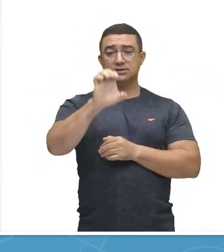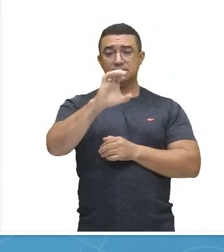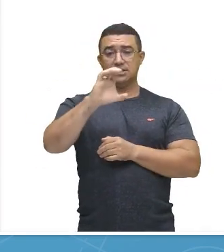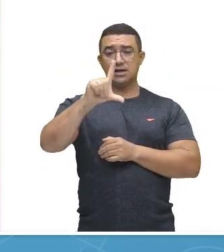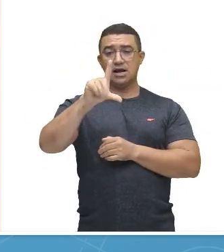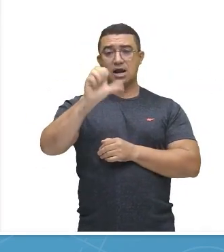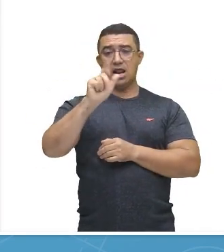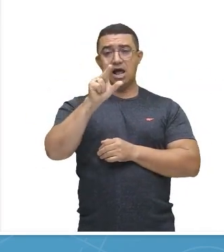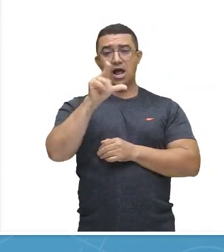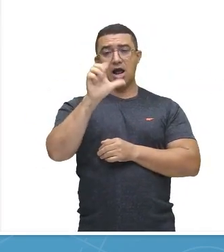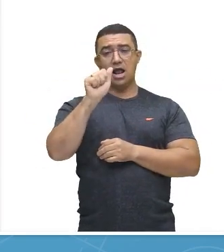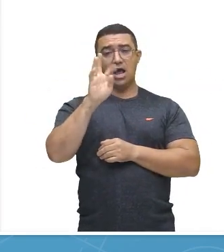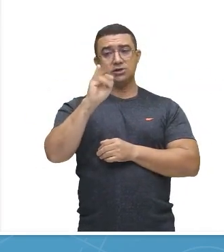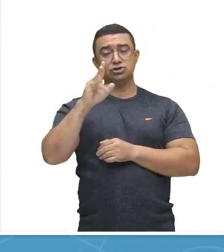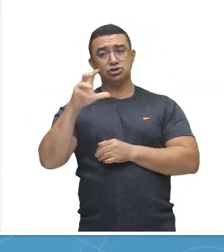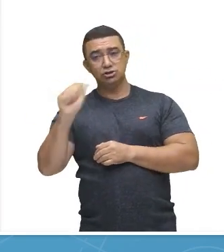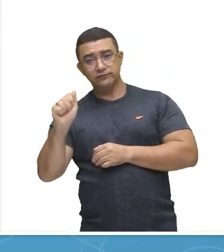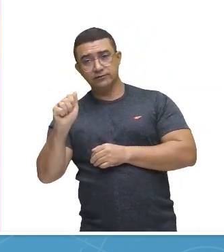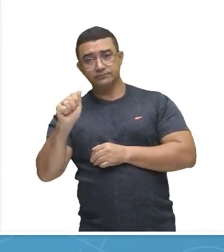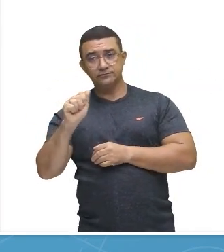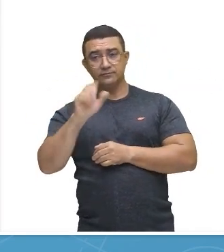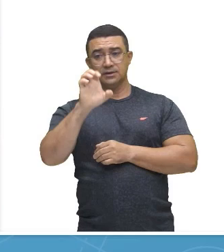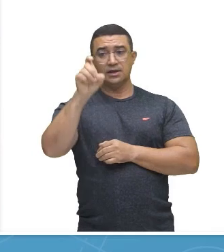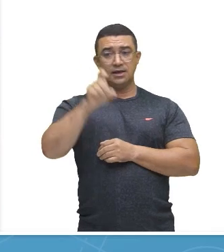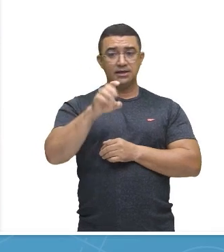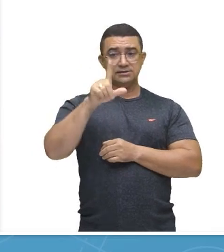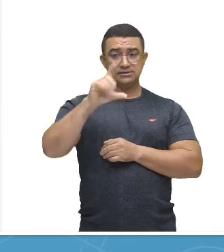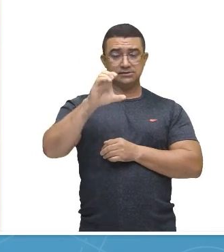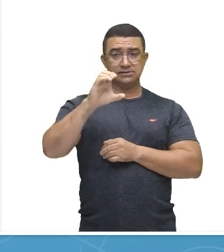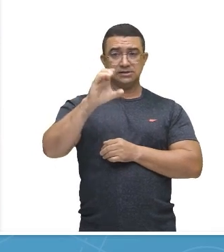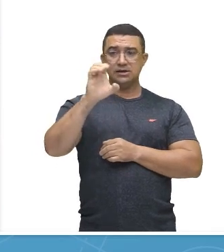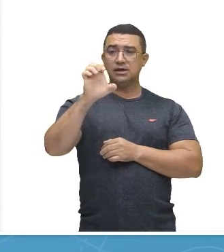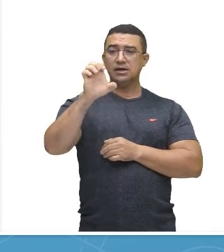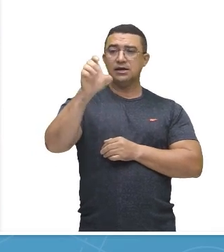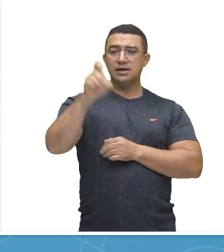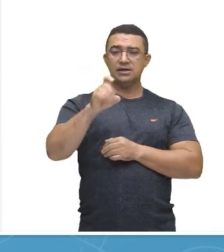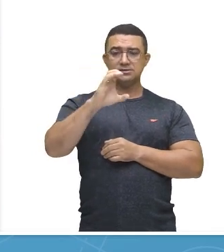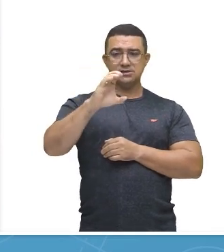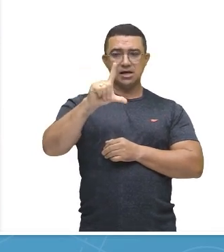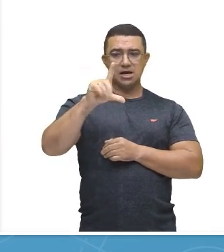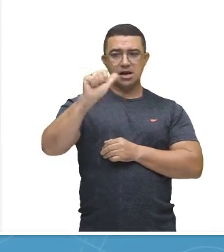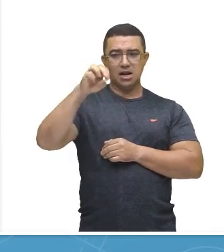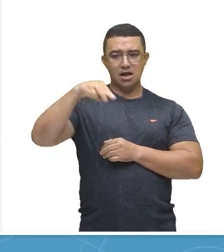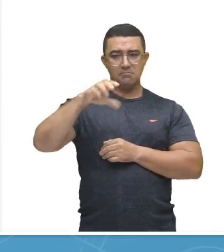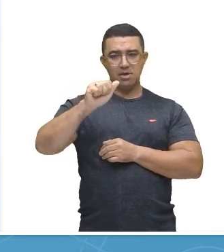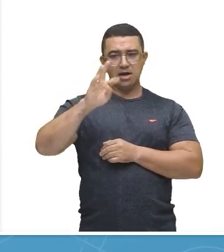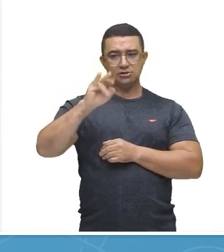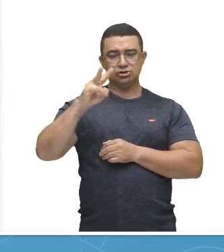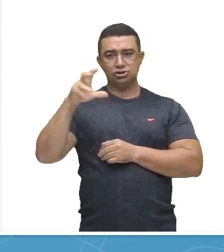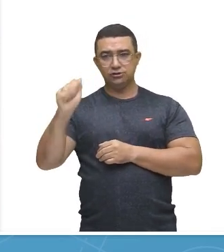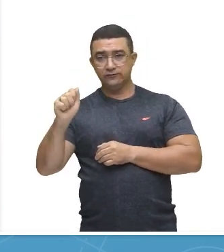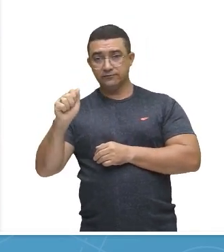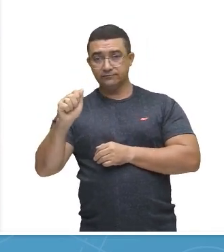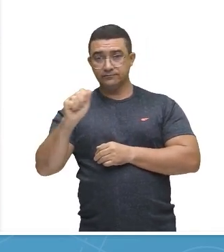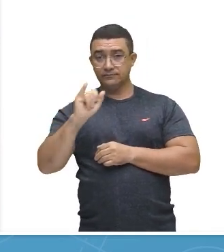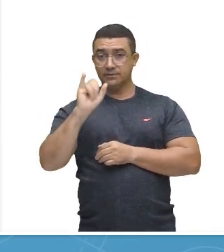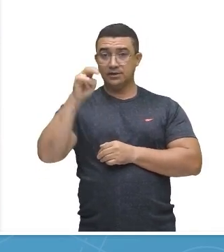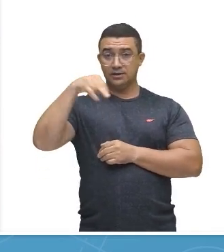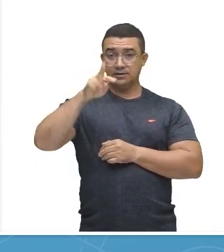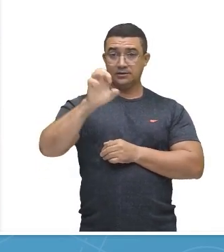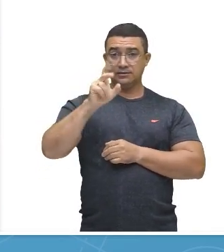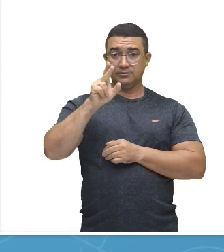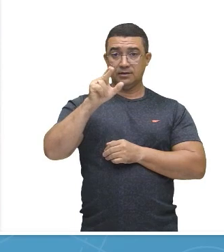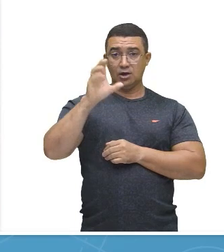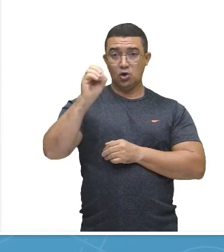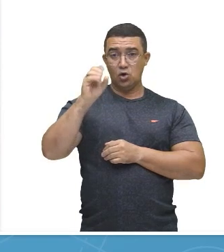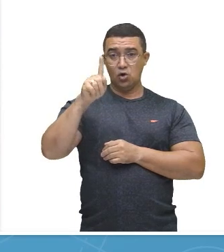Frase exclamativa, interrogativa e imperativa. Certamente você me disse alguma